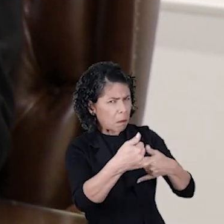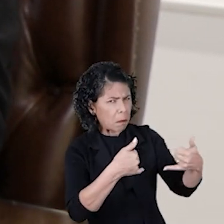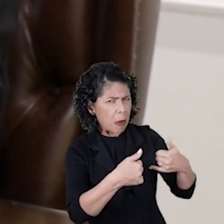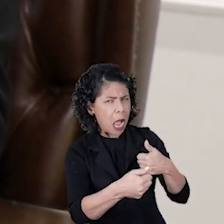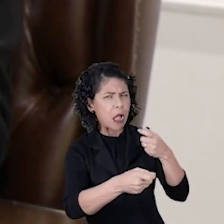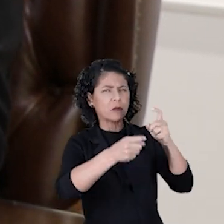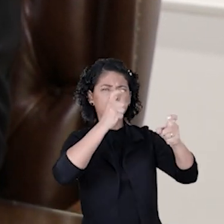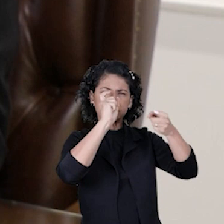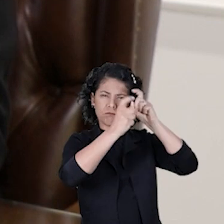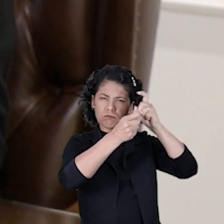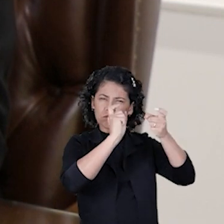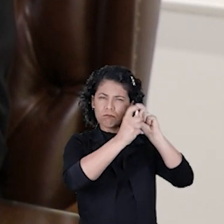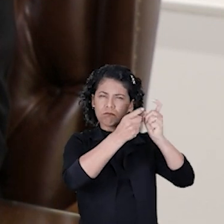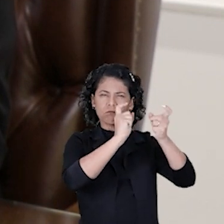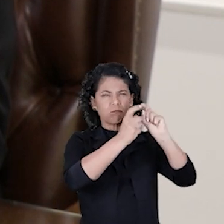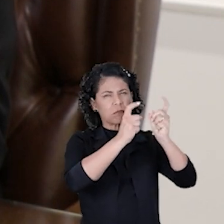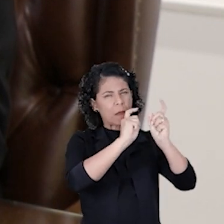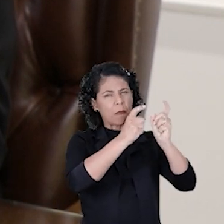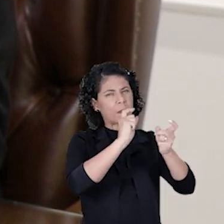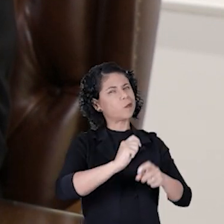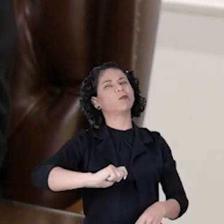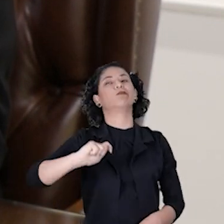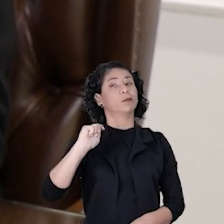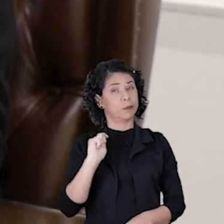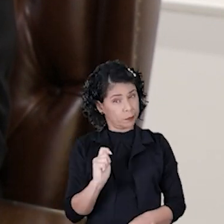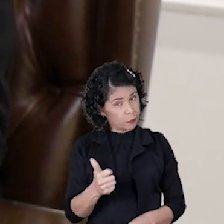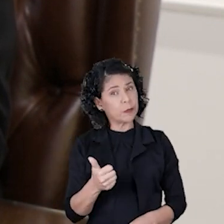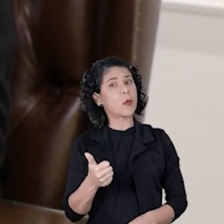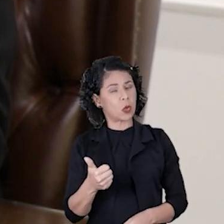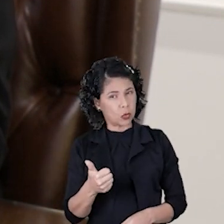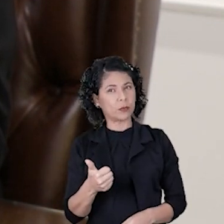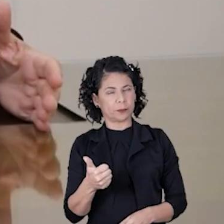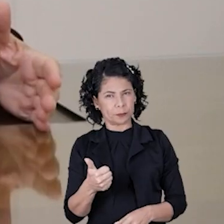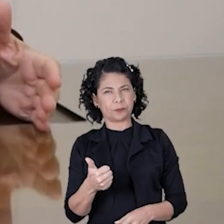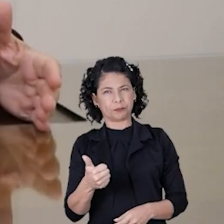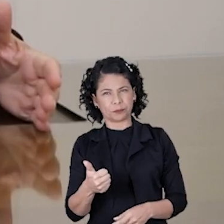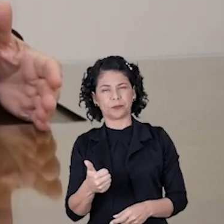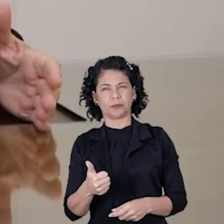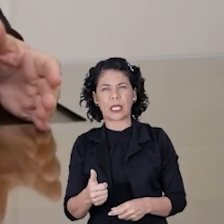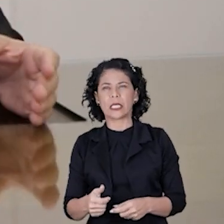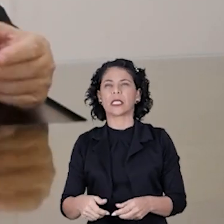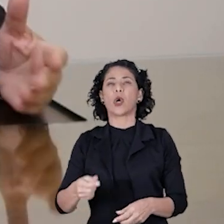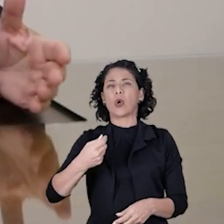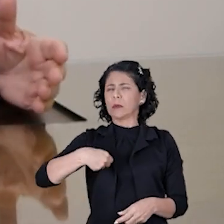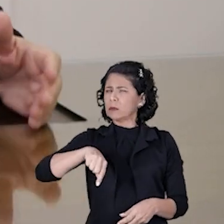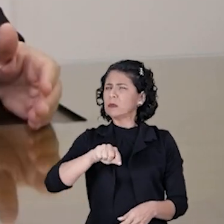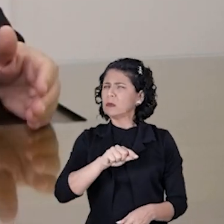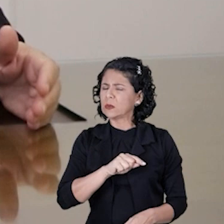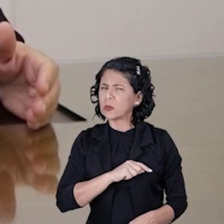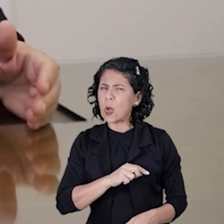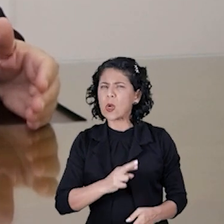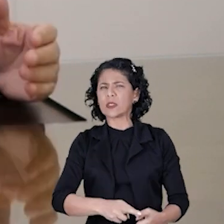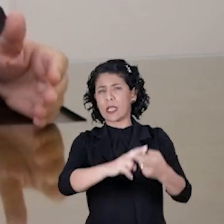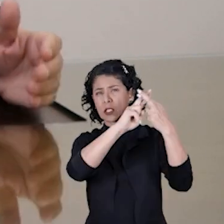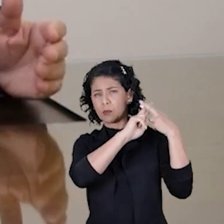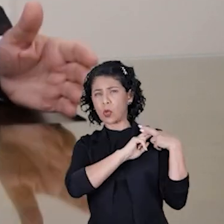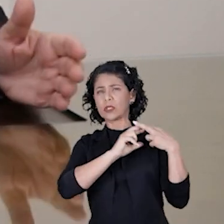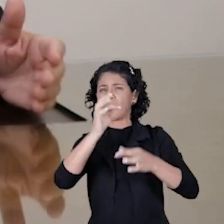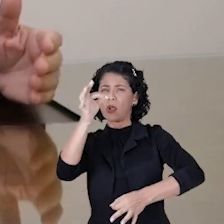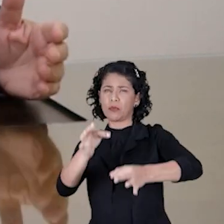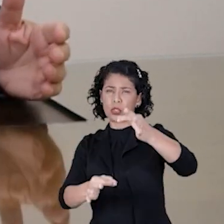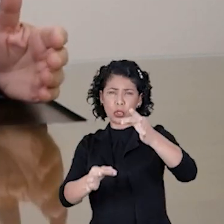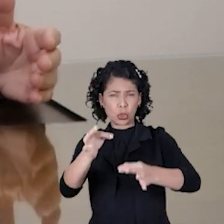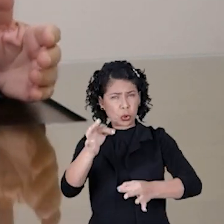jurisdicionado, que vai lá na base se relacionar, buscar informações, além, evidentemente, de levar